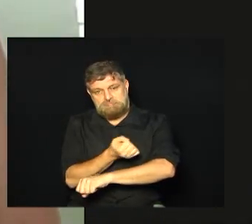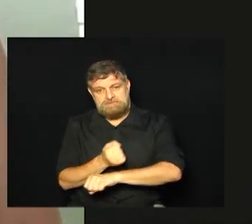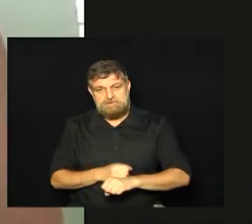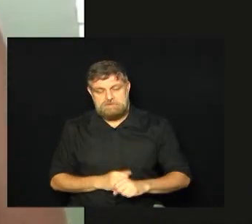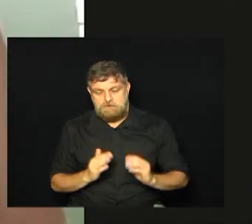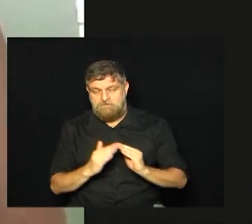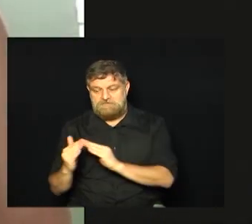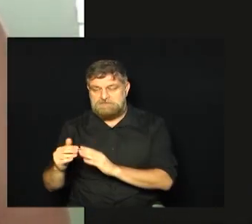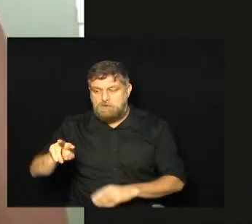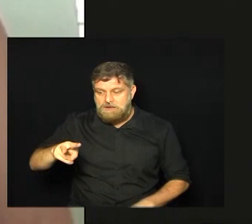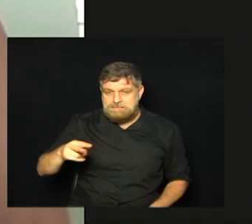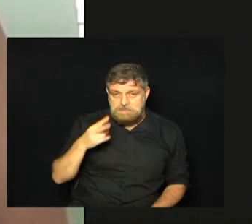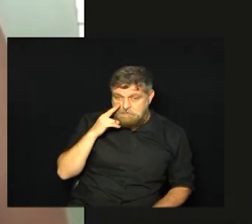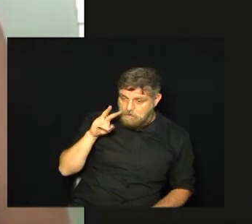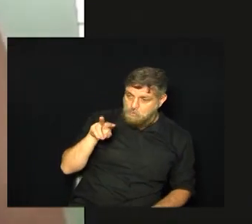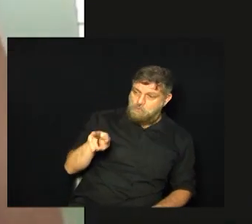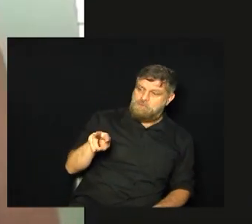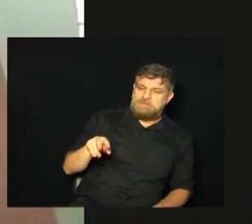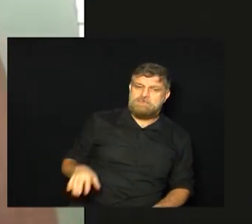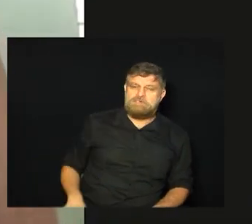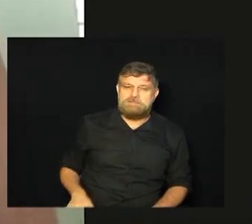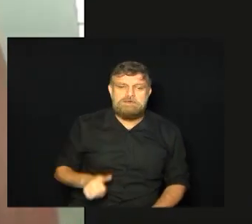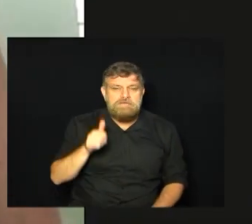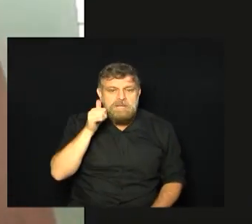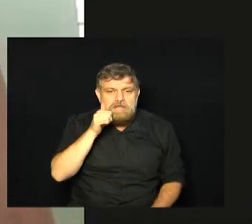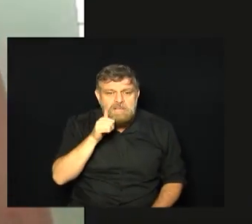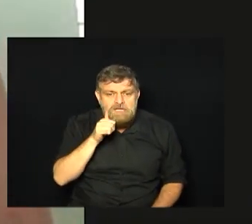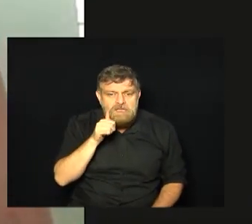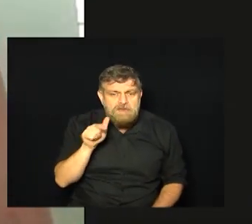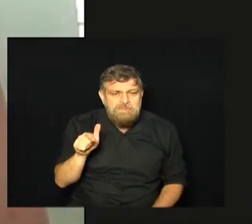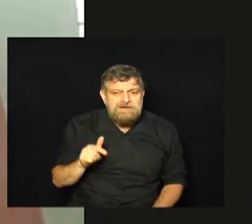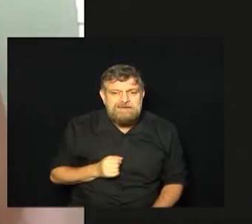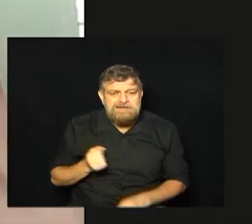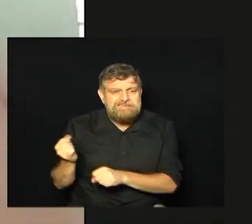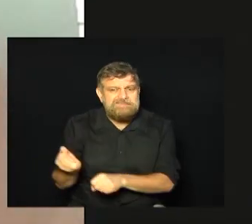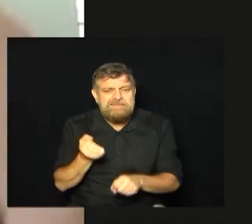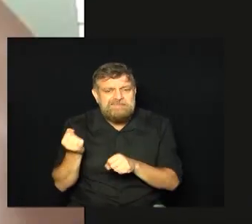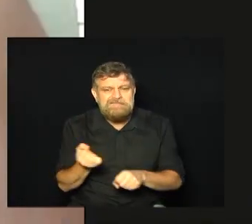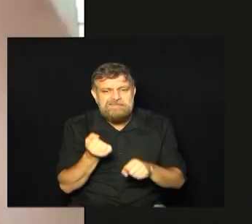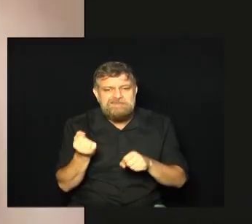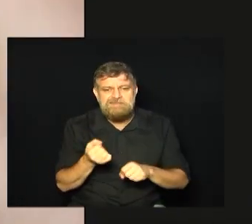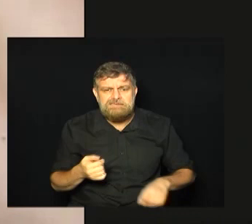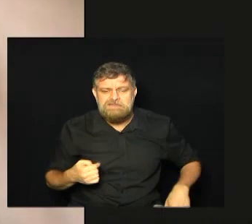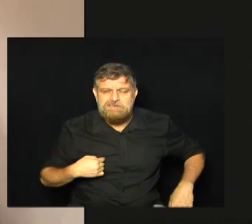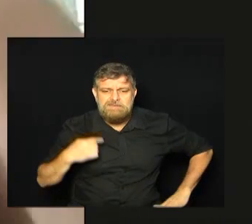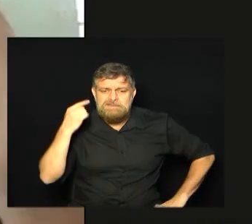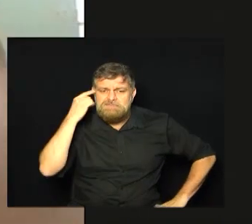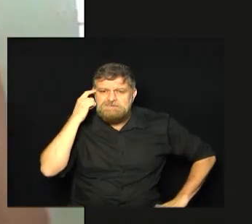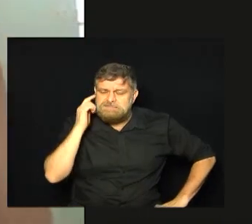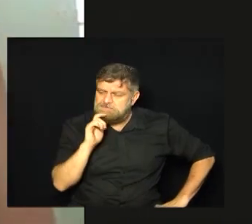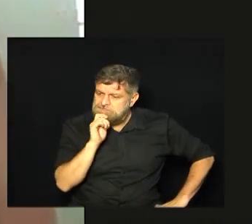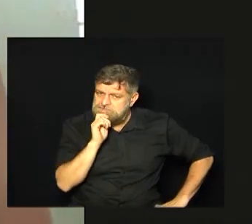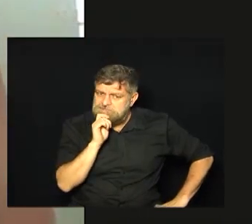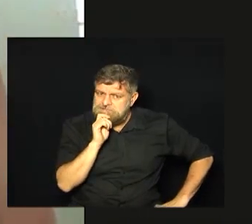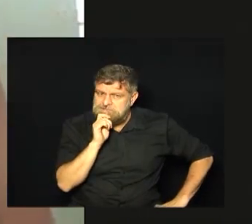casal. E eu olhei e falei, poxa... essa mulher, será que não varre a calçada dela? E aí eu mesma